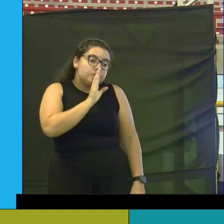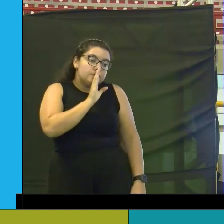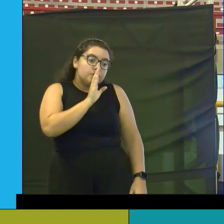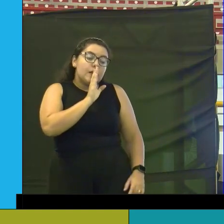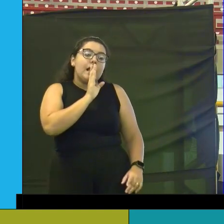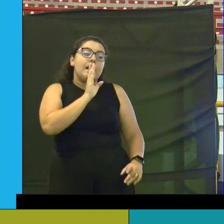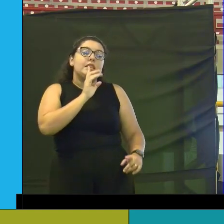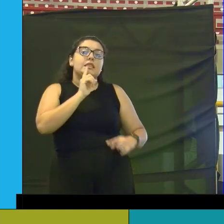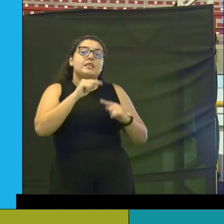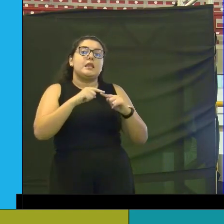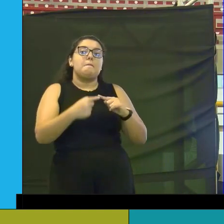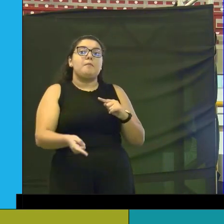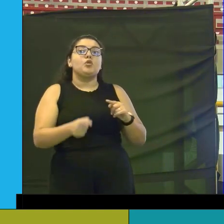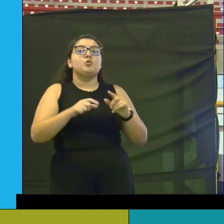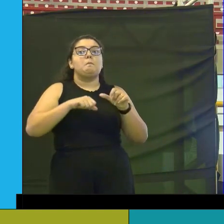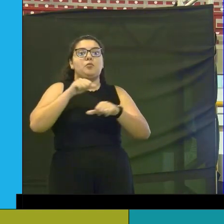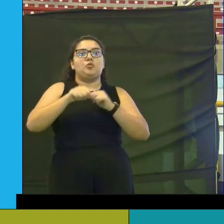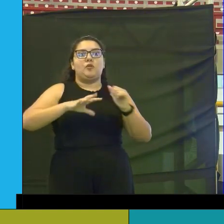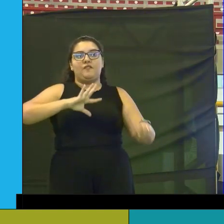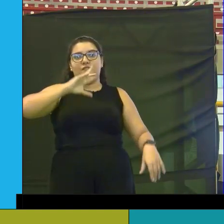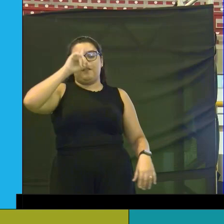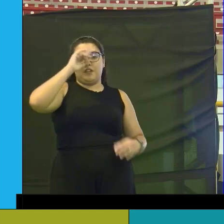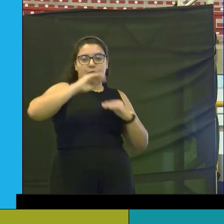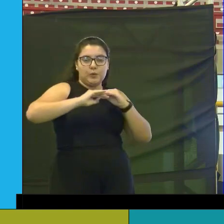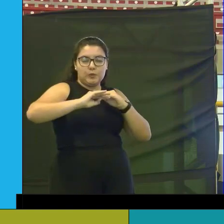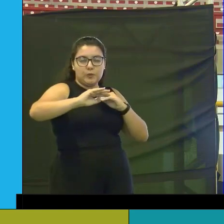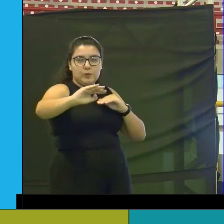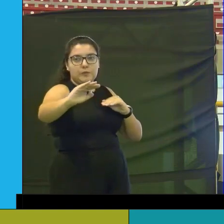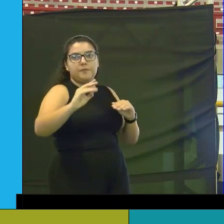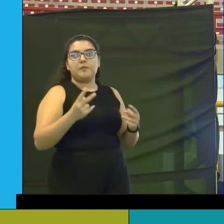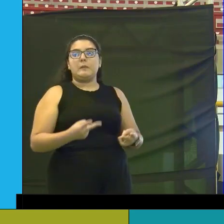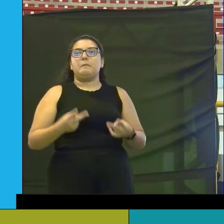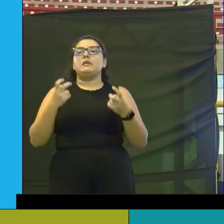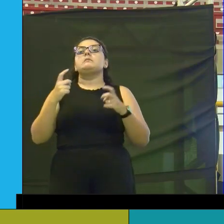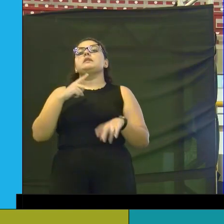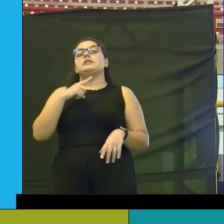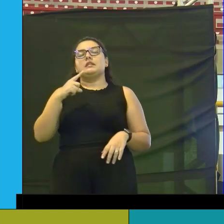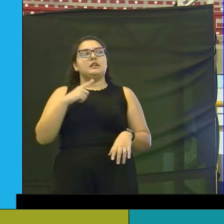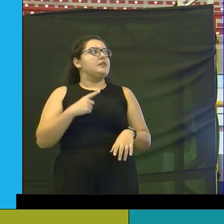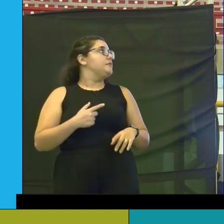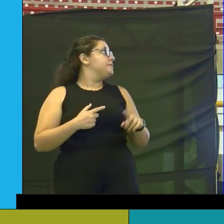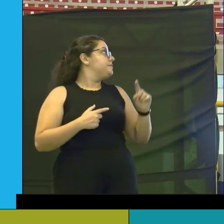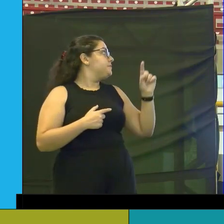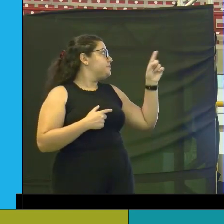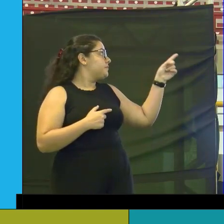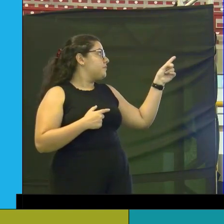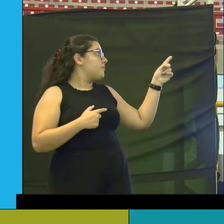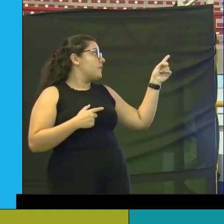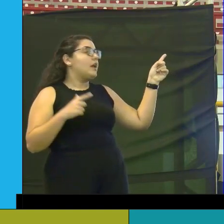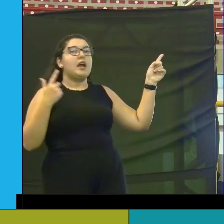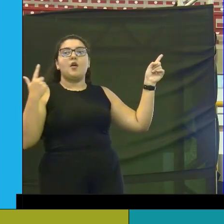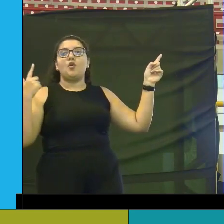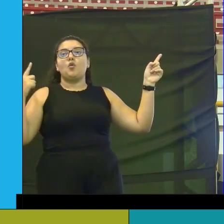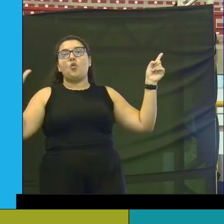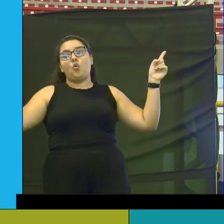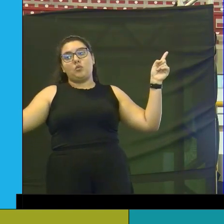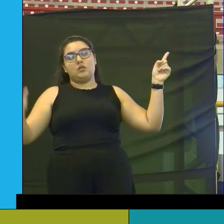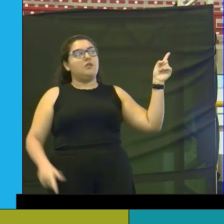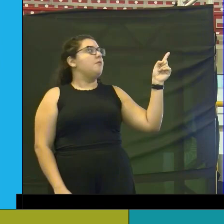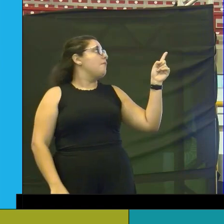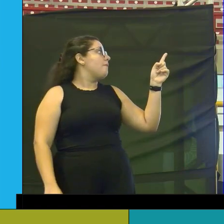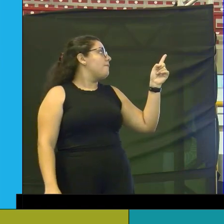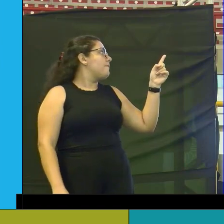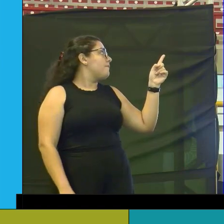velocidade, o valor? Galera, percebeu que tem aceleração? Aí tu tem que se basear nessas